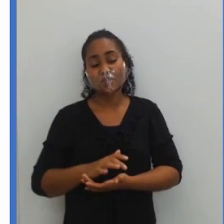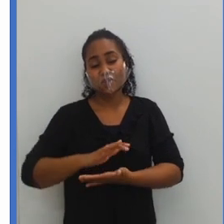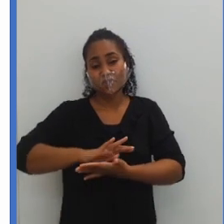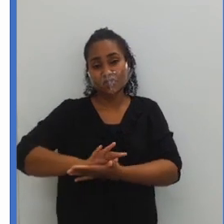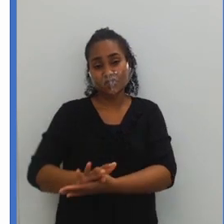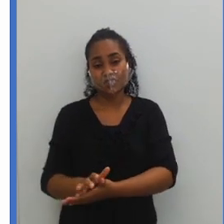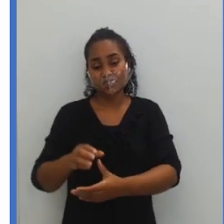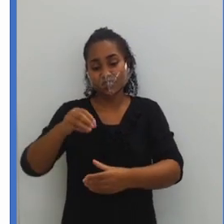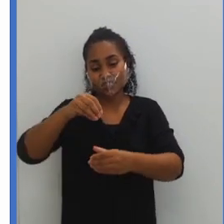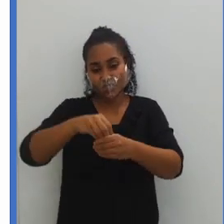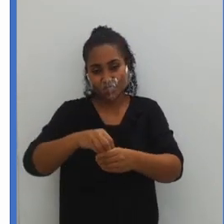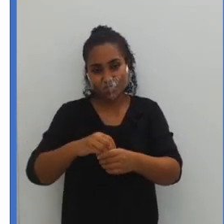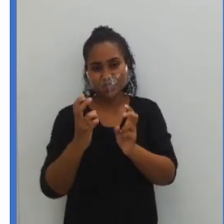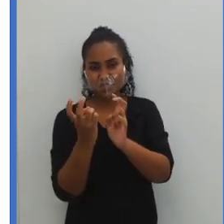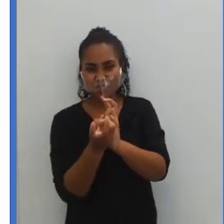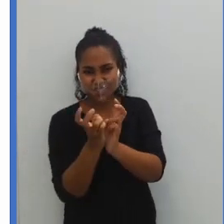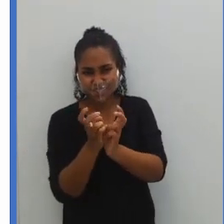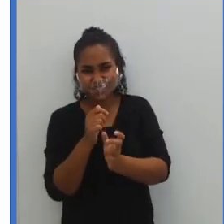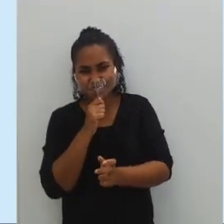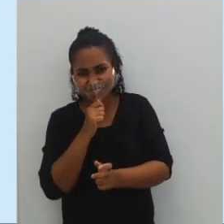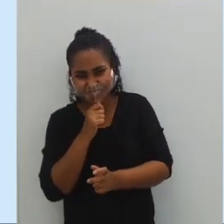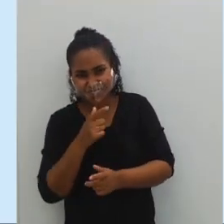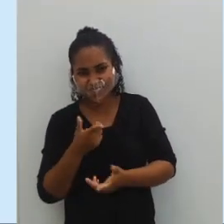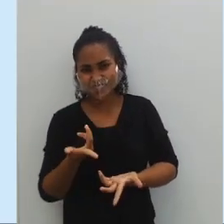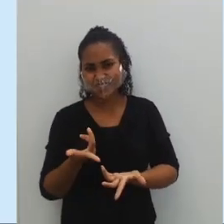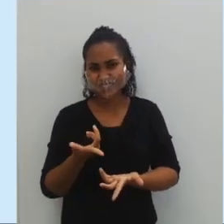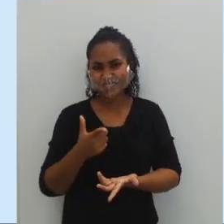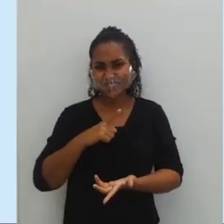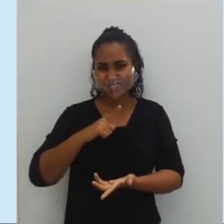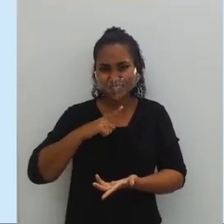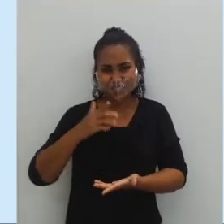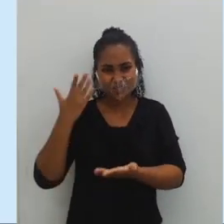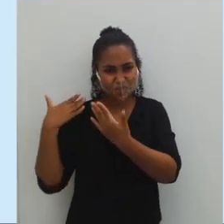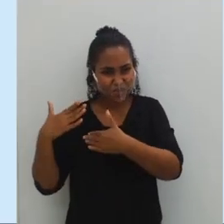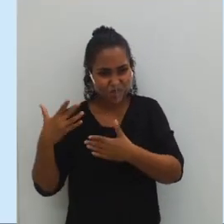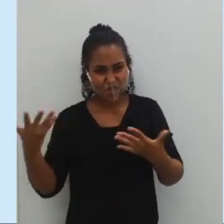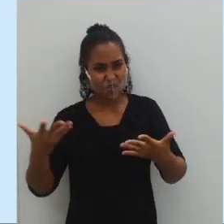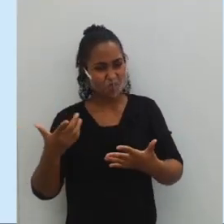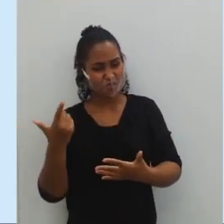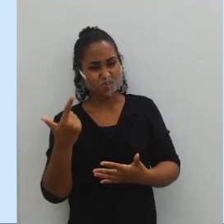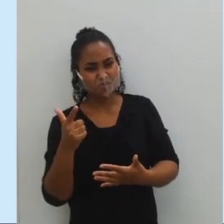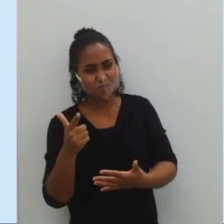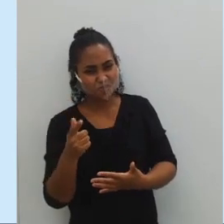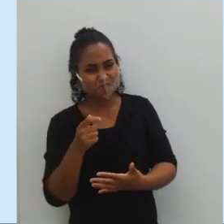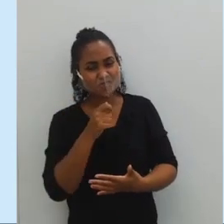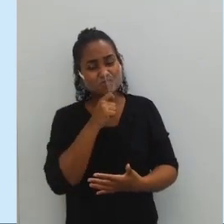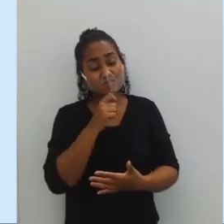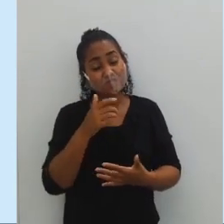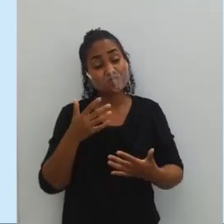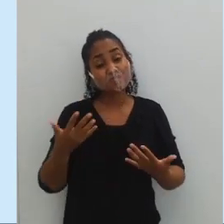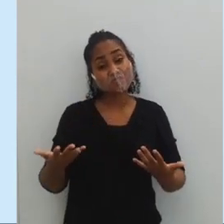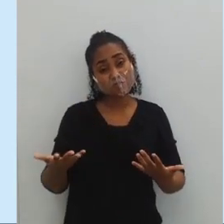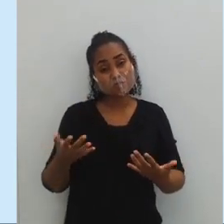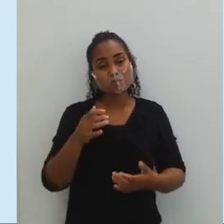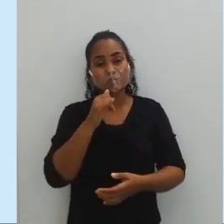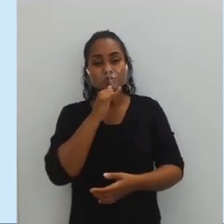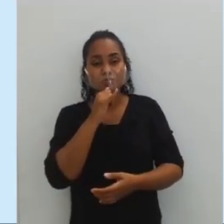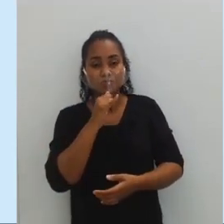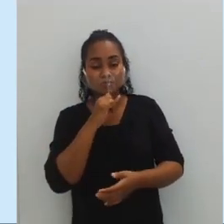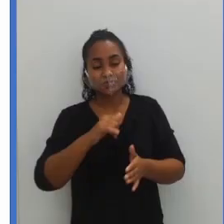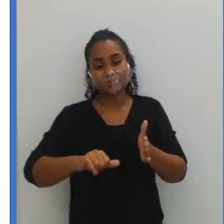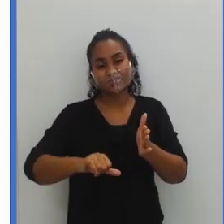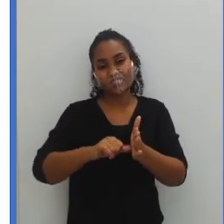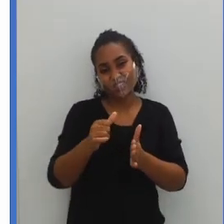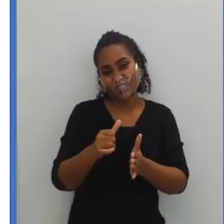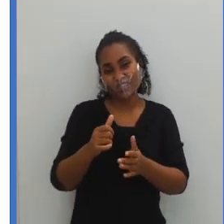e na capoeira. Será que existe? Será que existiu? Hoje em dia não existe mais ou ainda tem? Então, por exemplo,